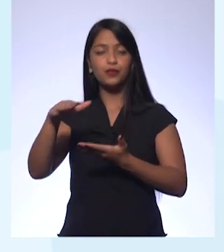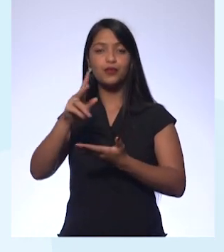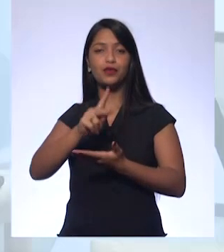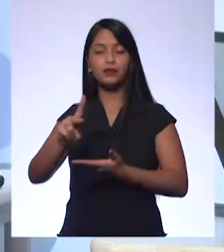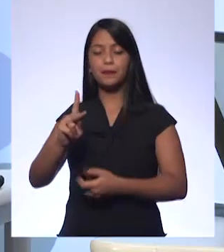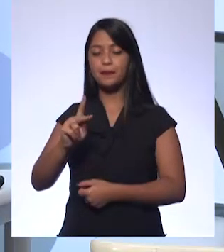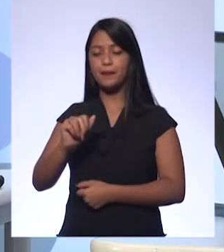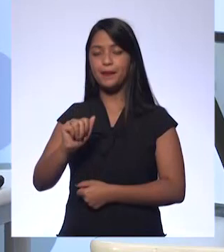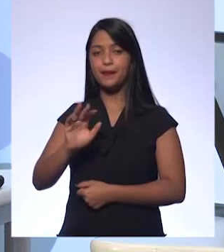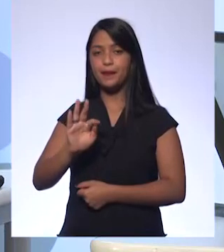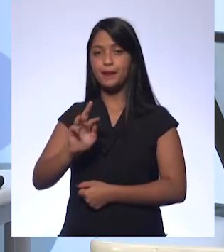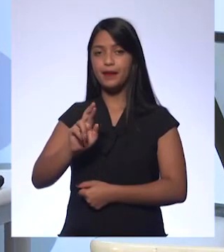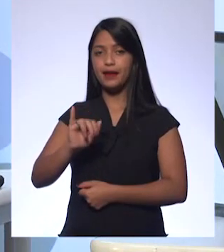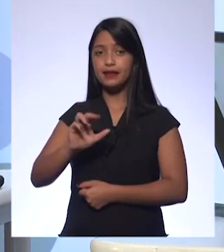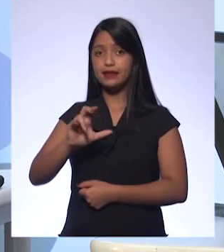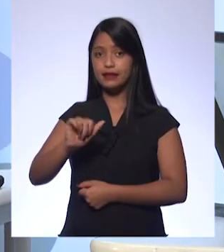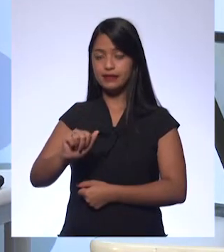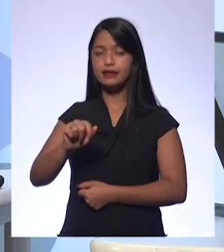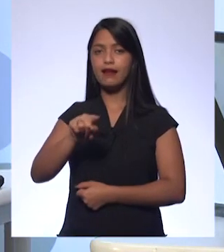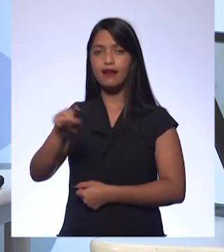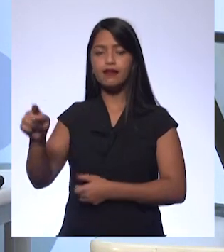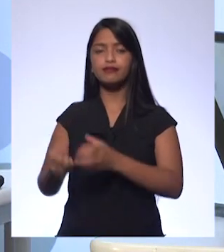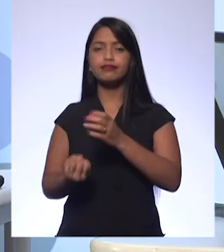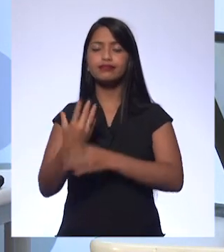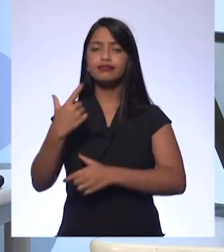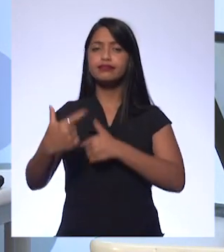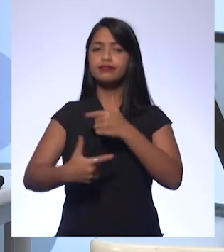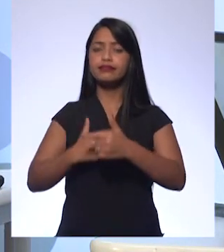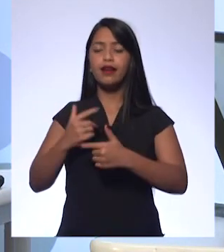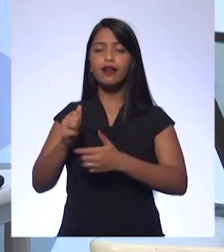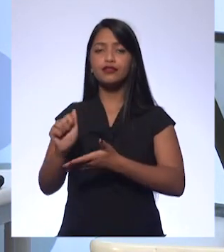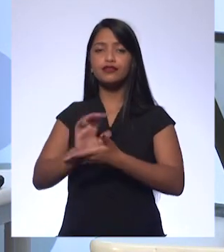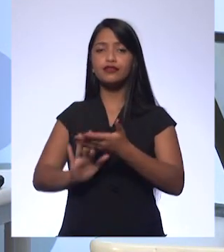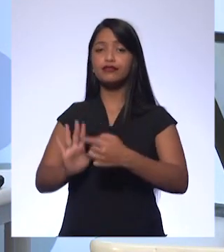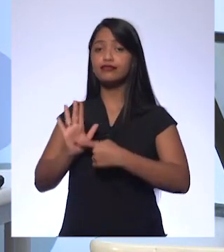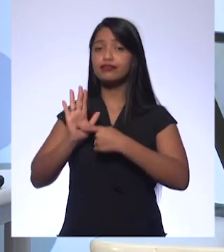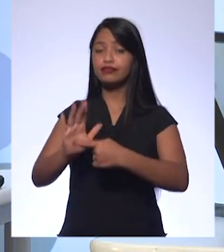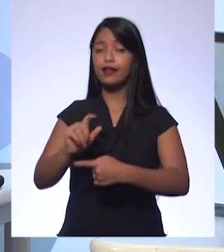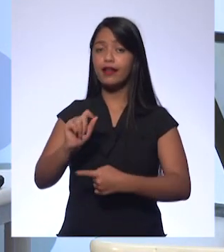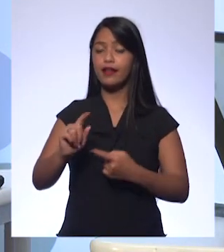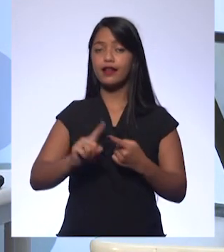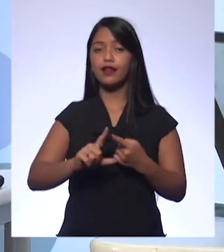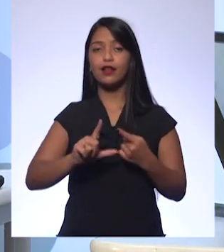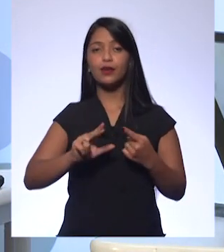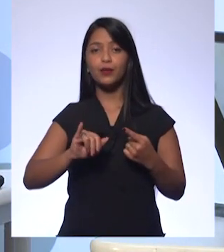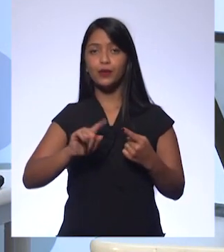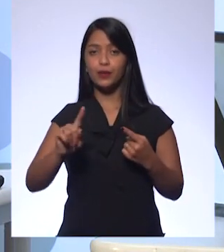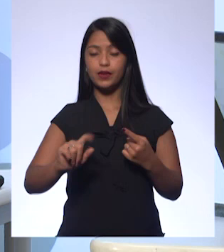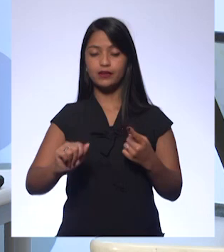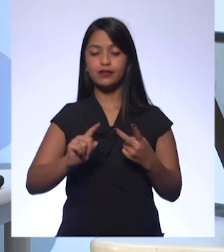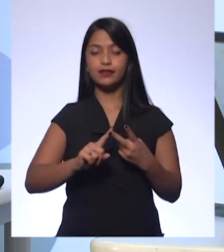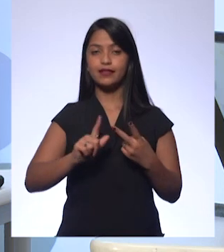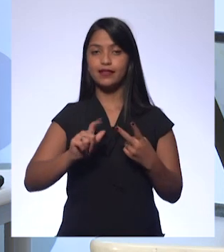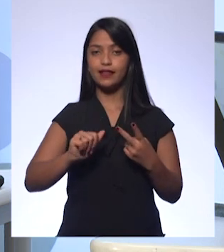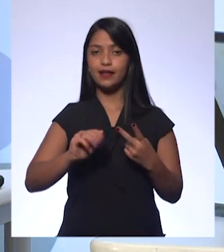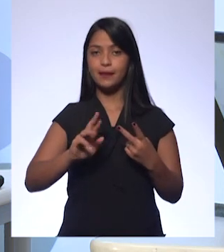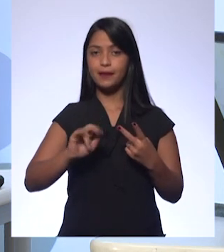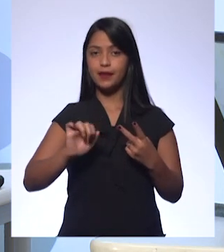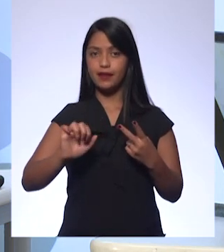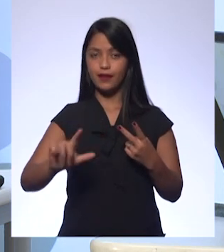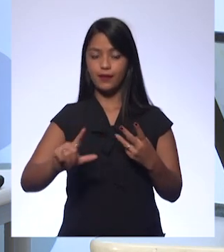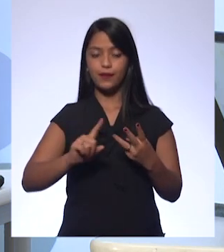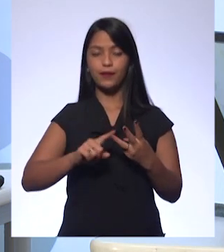Patrícia e pelos alunos Luísa, Gabriel, Ana Clara. E, meu Deus, quem é que faltou? Que eu perdi. Tem mais um